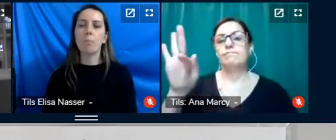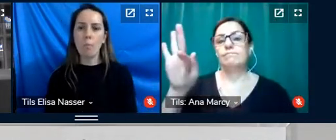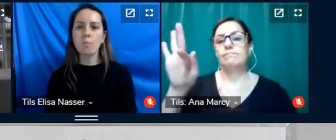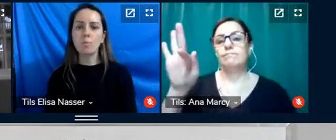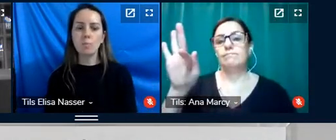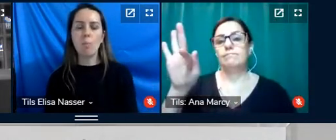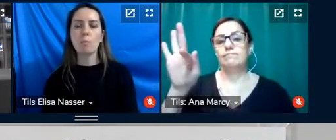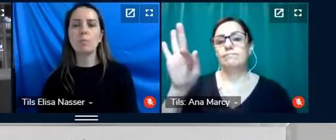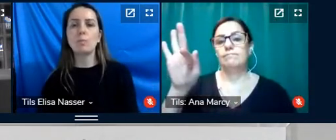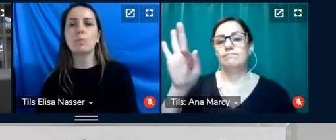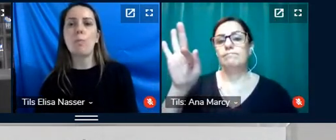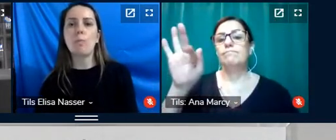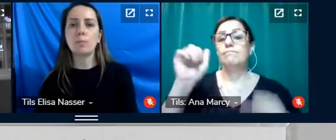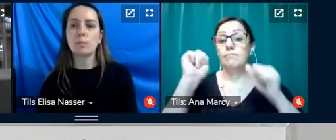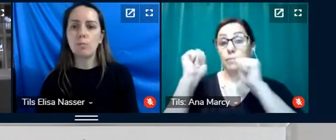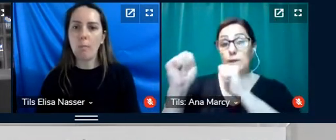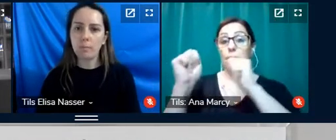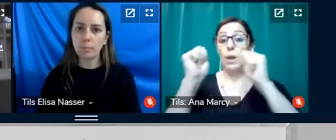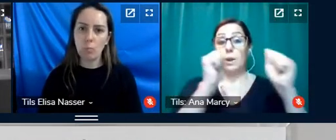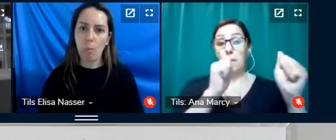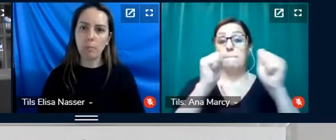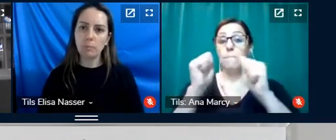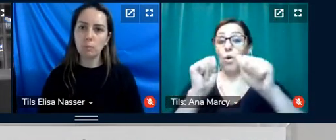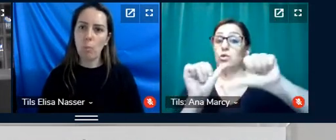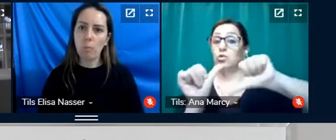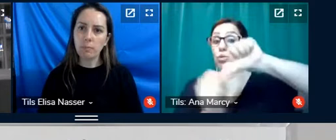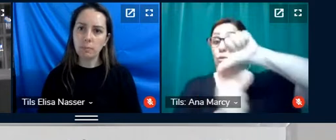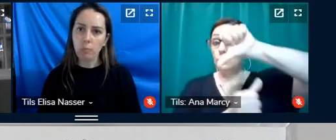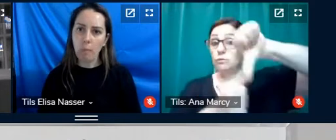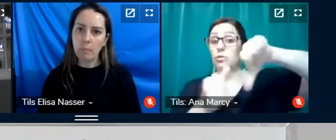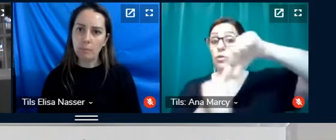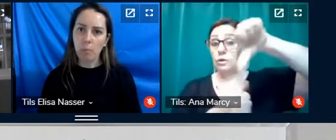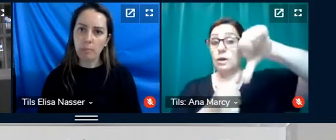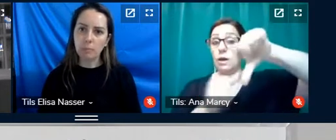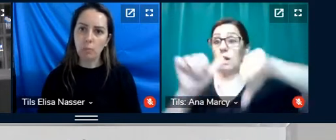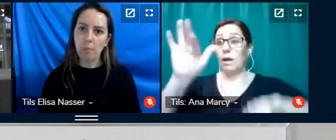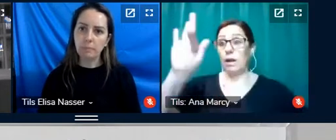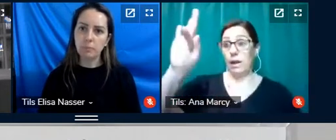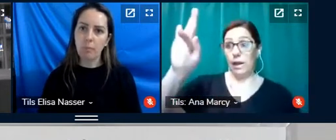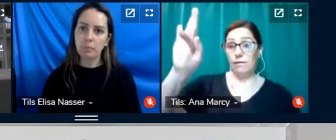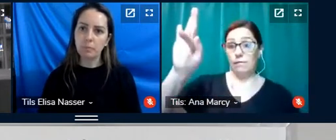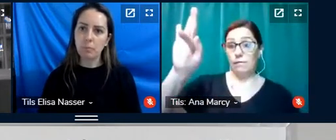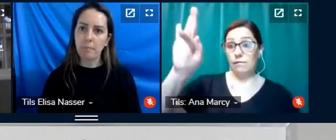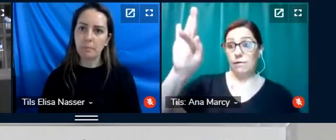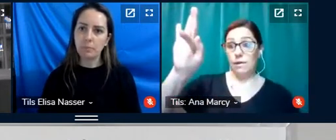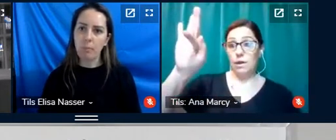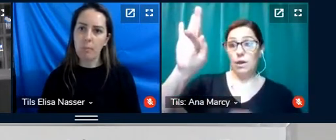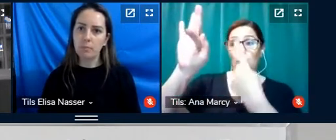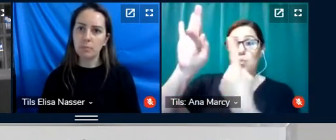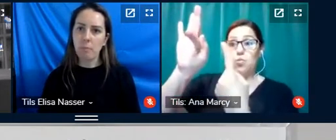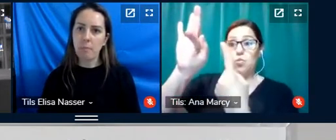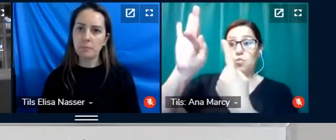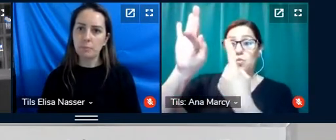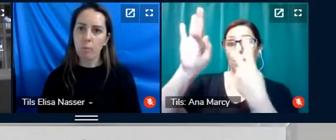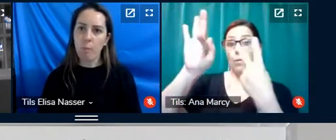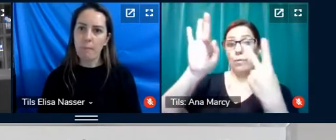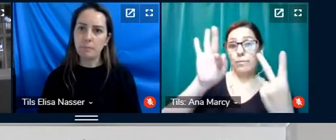Eu posso decompor, trocar uma força por duas, né? Do ponto de vista do ponto A,